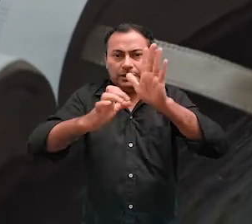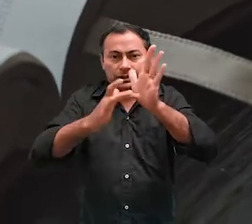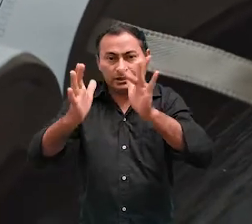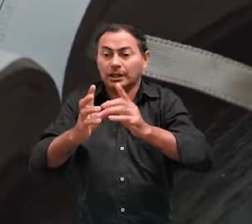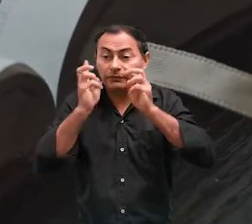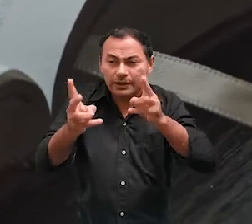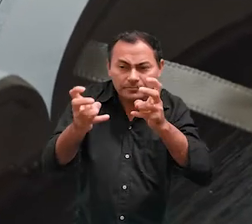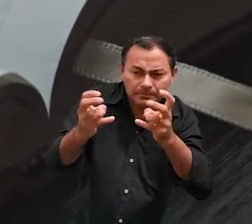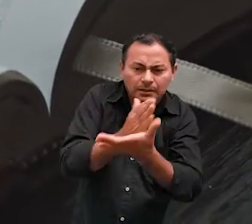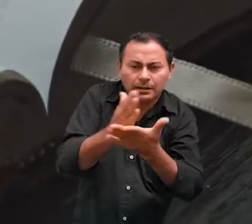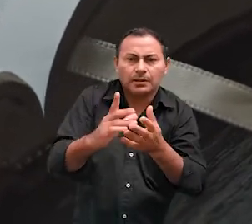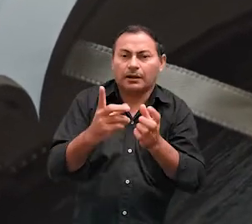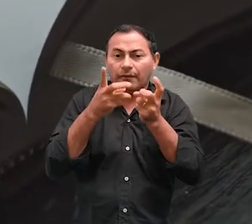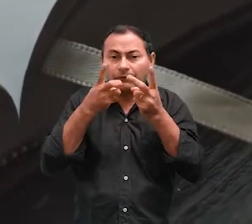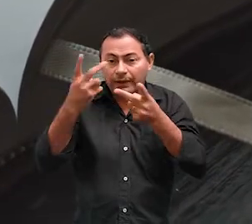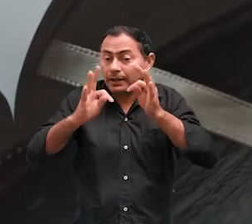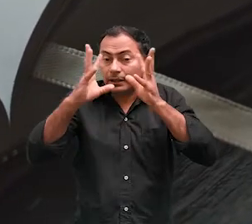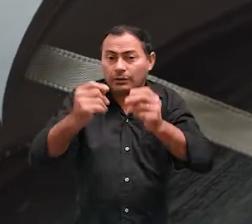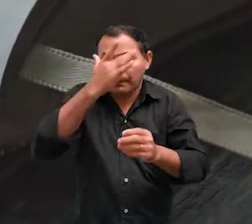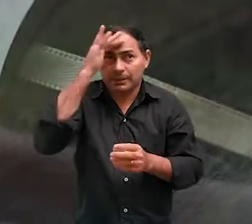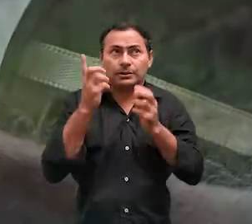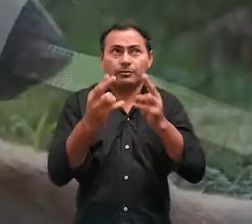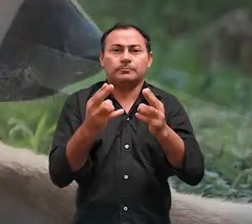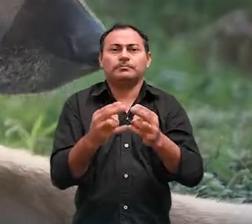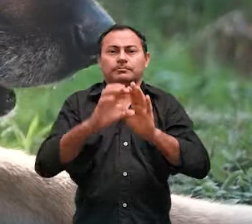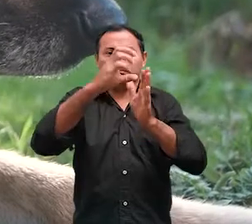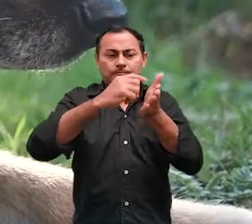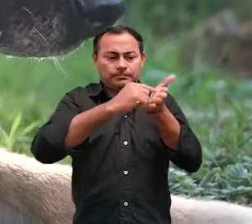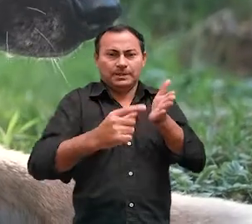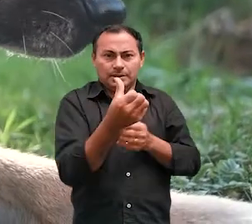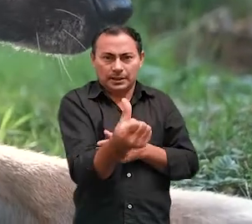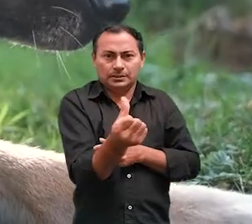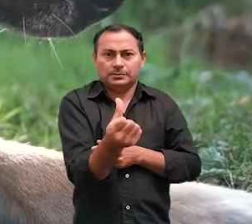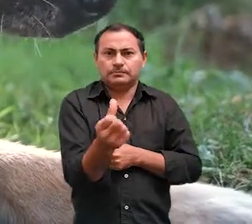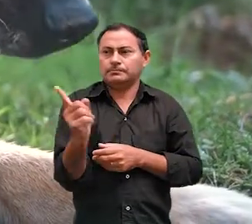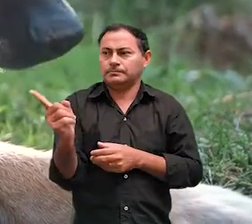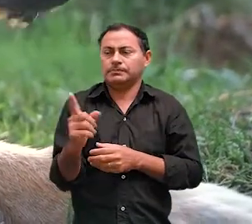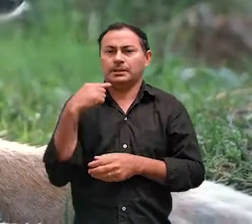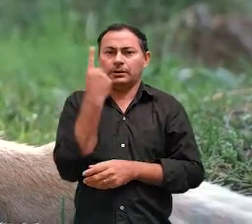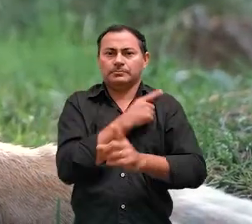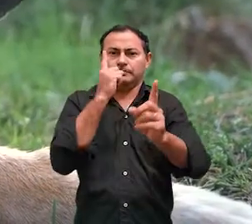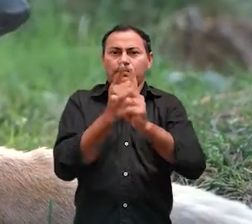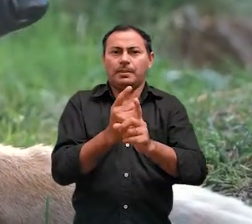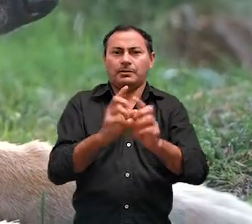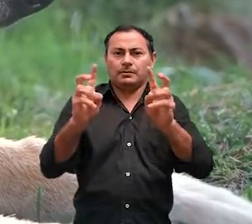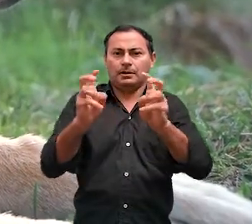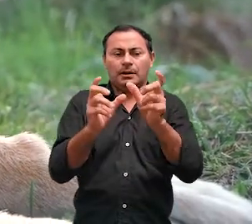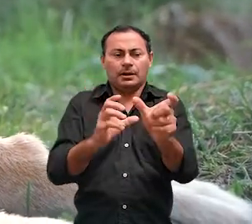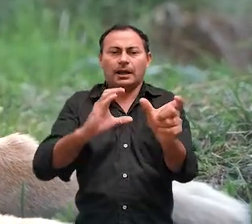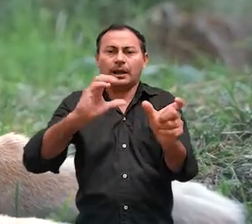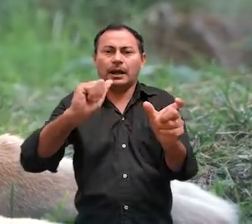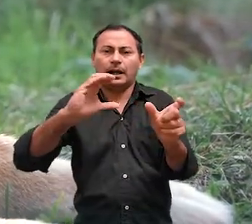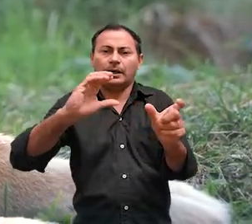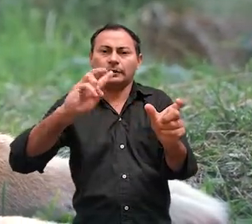evangelho de Cristo Ele não dizia a mesma coisa para todo mundo no Versículo 6 aqui nós encontramos o